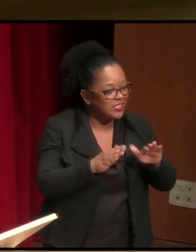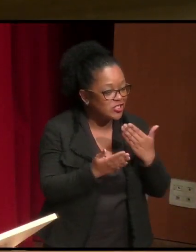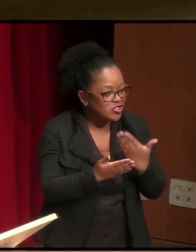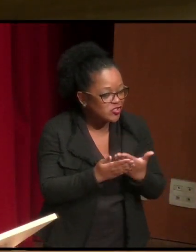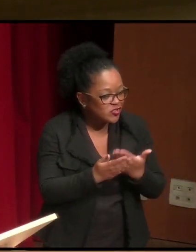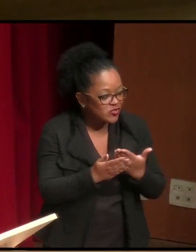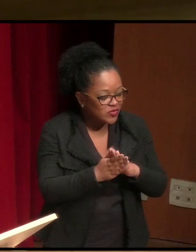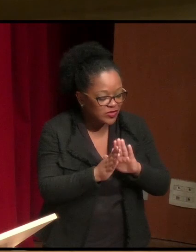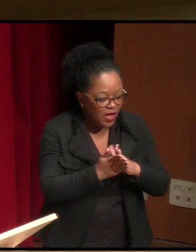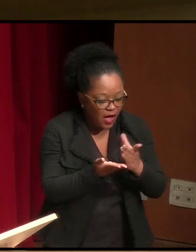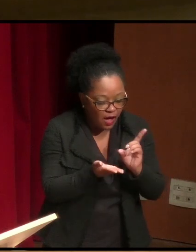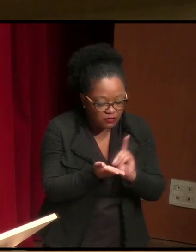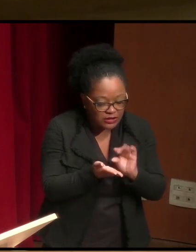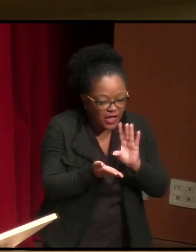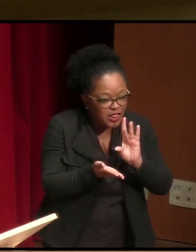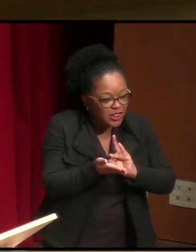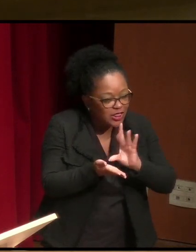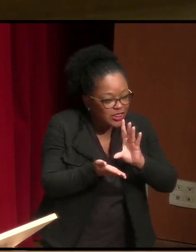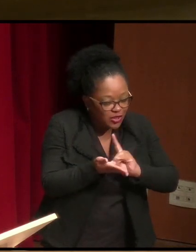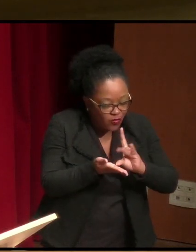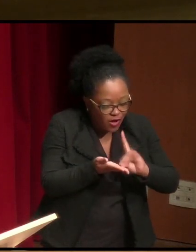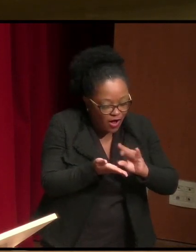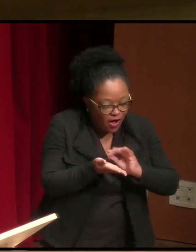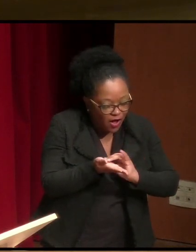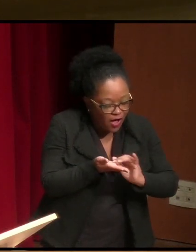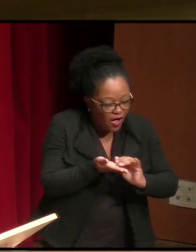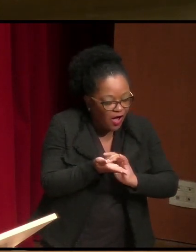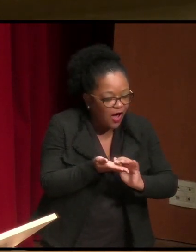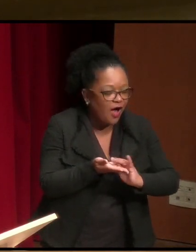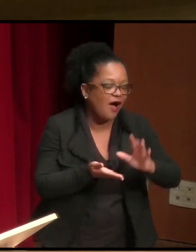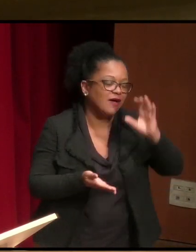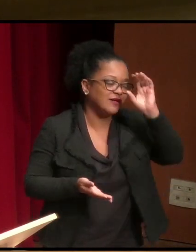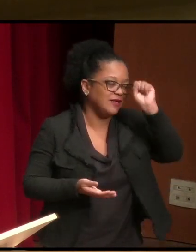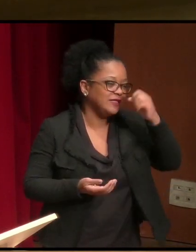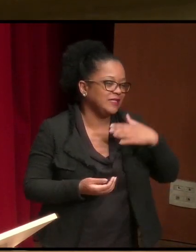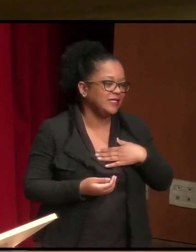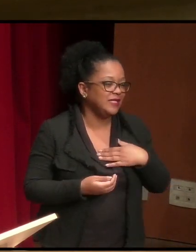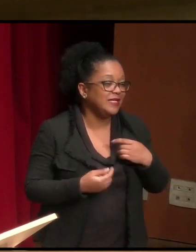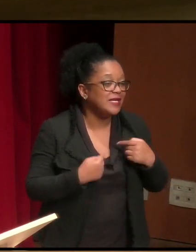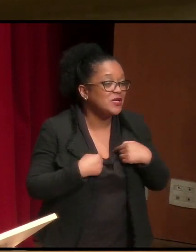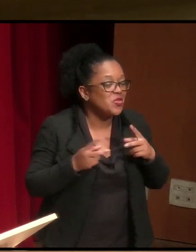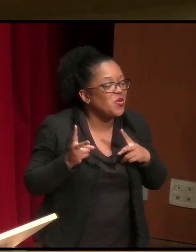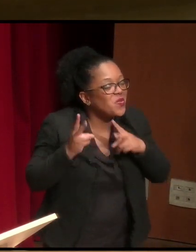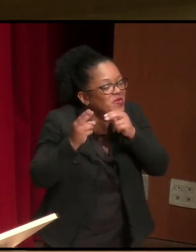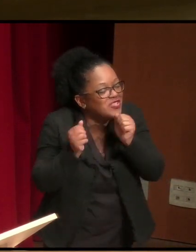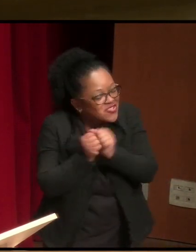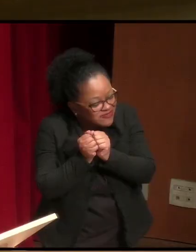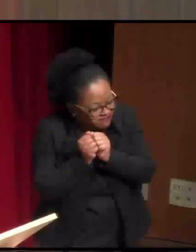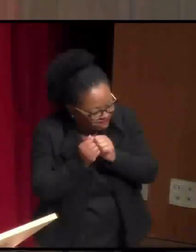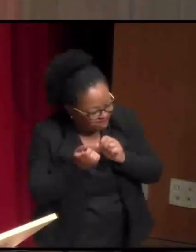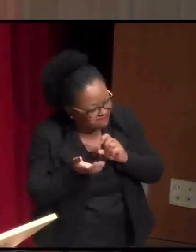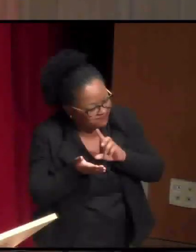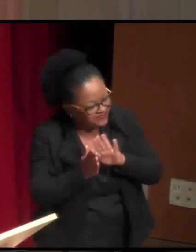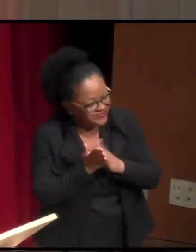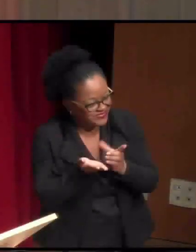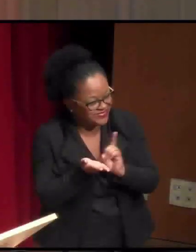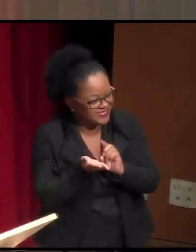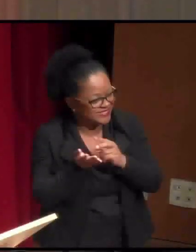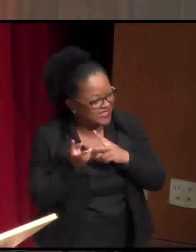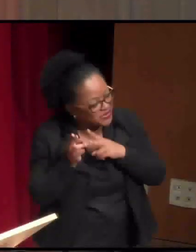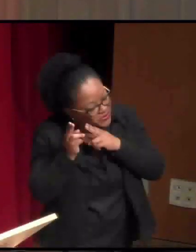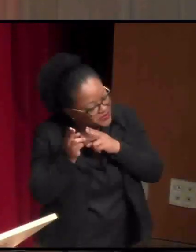Né? Outra coisa é você poder ler. E eu lembro que nesse dia eu dormi com a Bíblia. Esse é um detalhe que eu